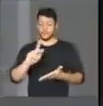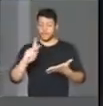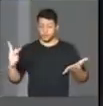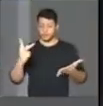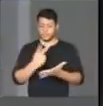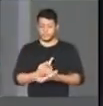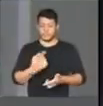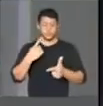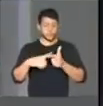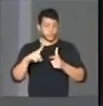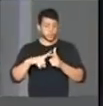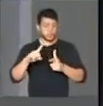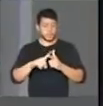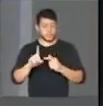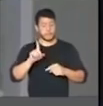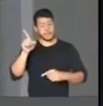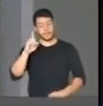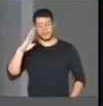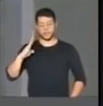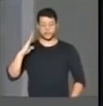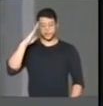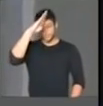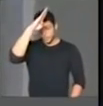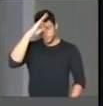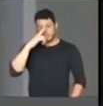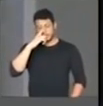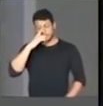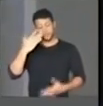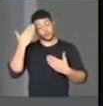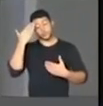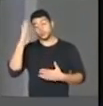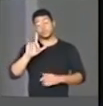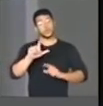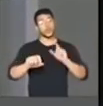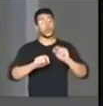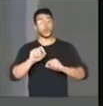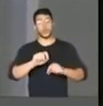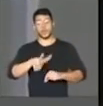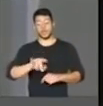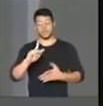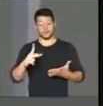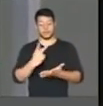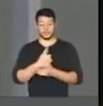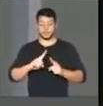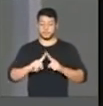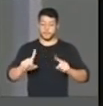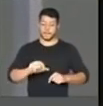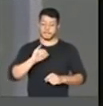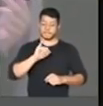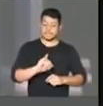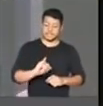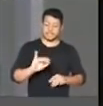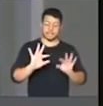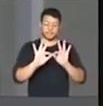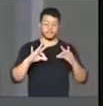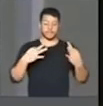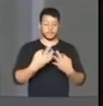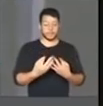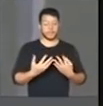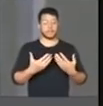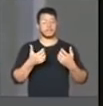família Bolsonaro. Não duvido, não. Não sei que bomba é essa, mas para quem tem uma família que fala em instituir ato